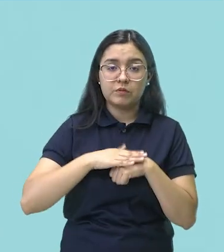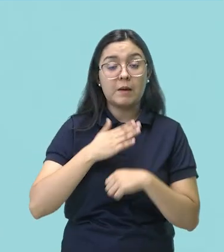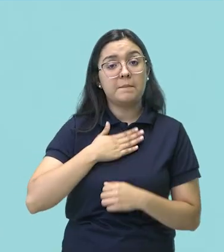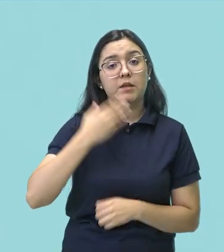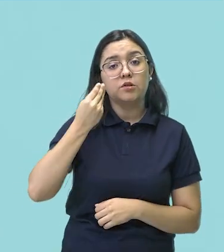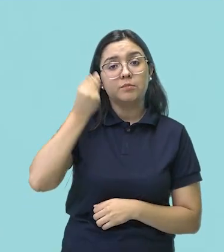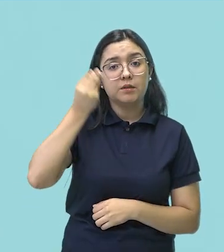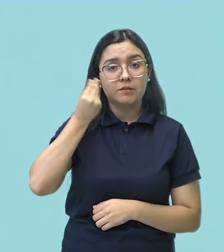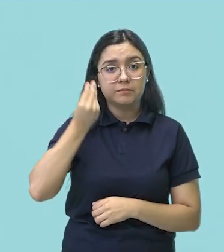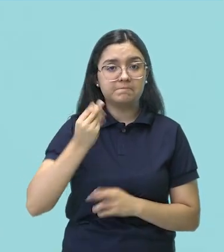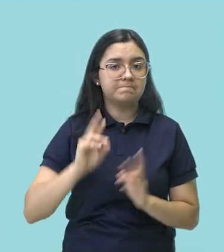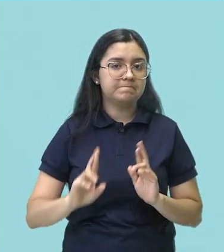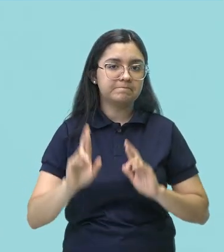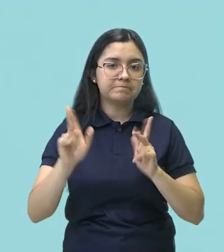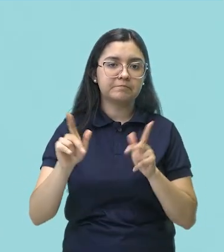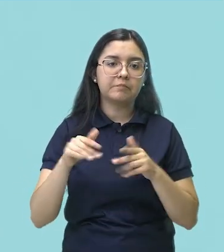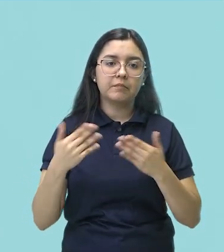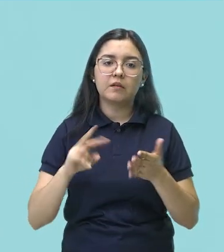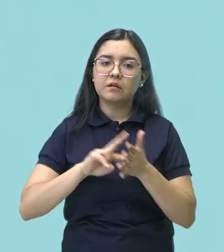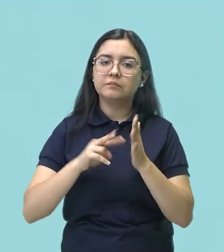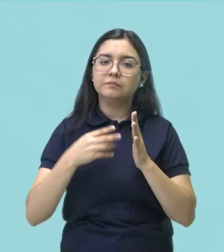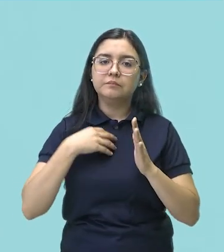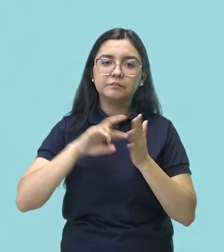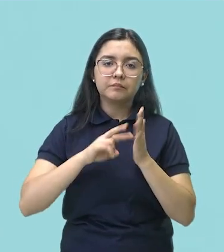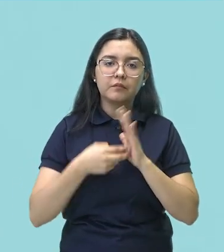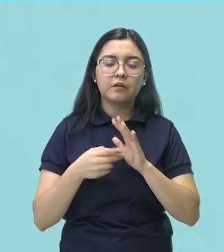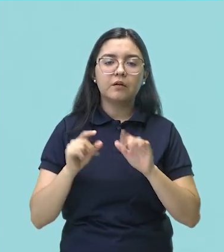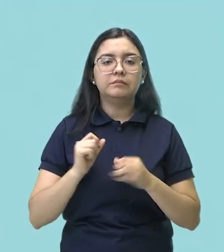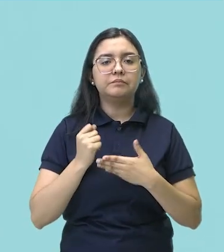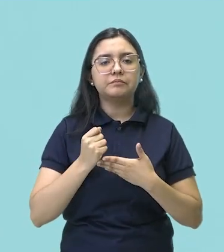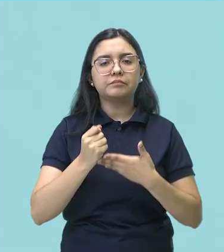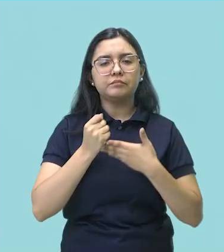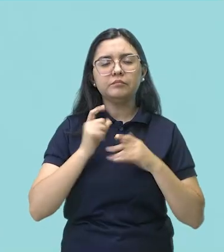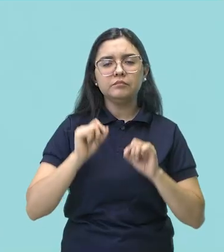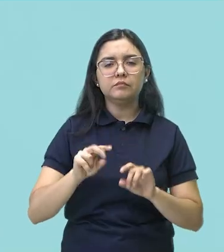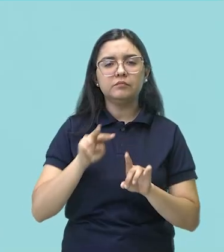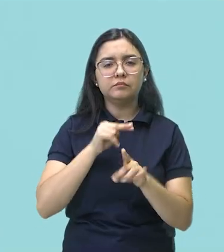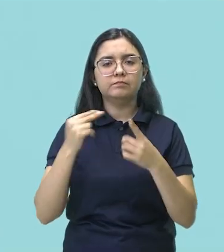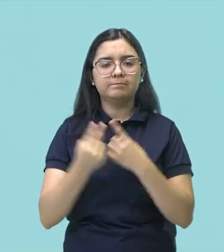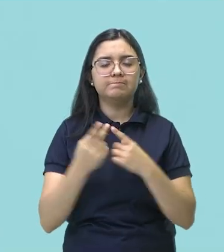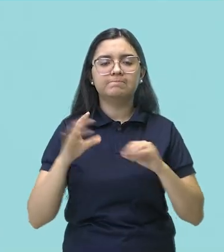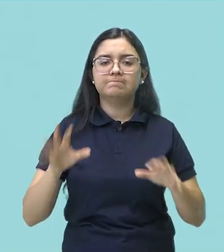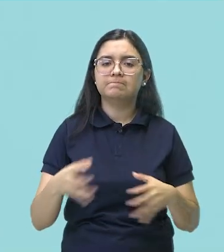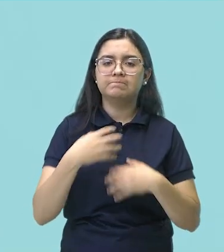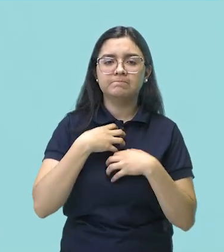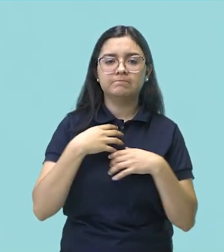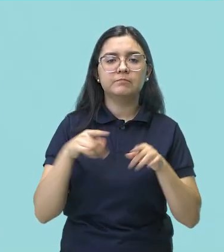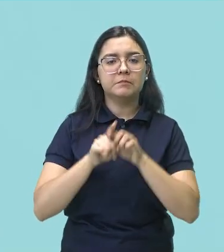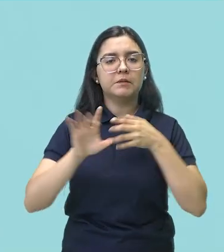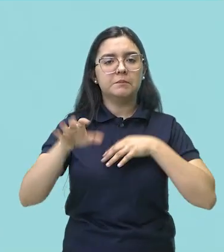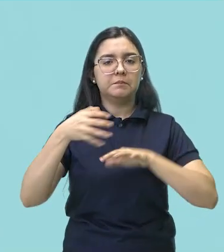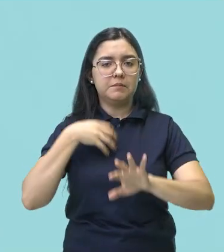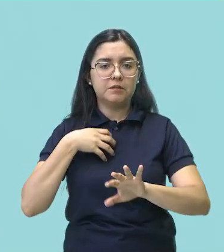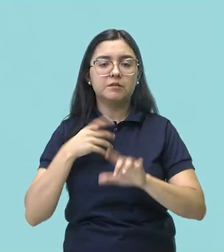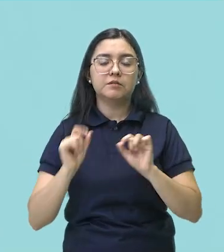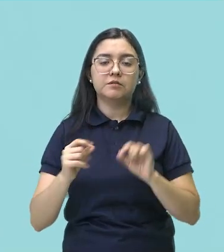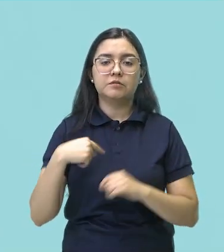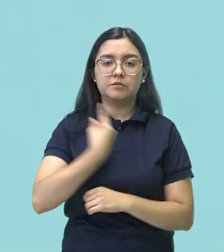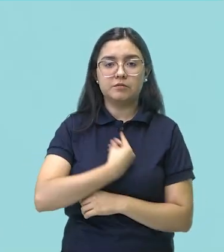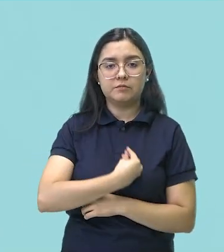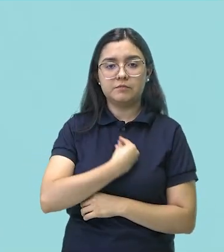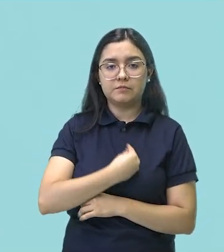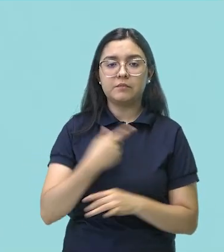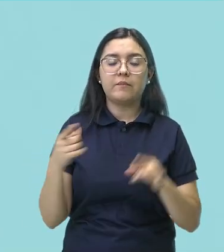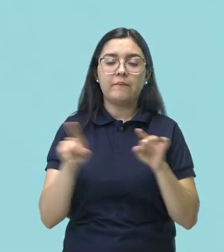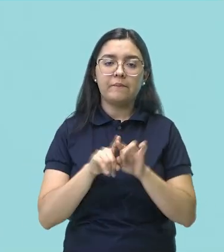minha experiência. E a semiótica, ela também nos ajuda a ter esse olhar mais sensível e mais empático para a nossa realidade,